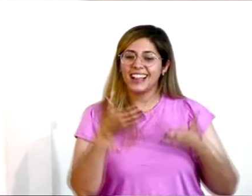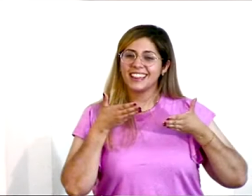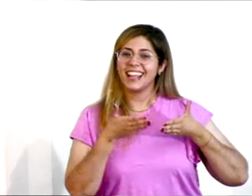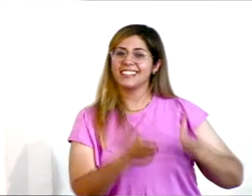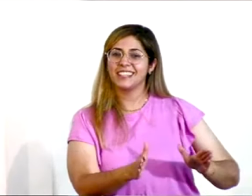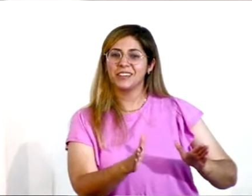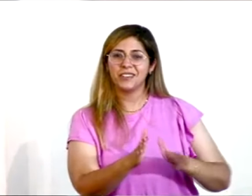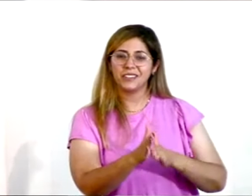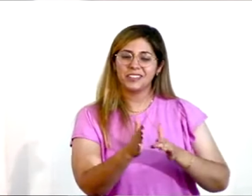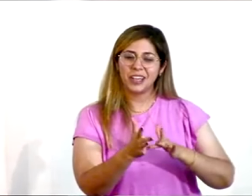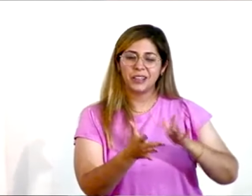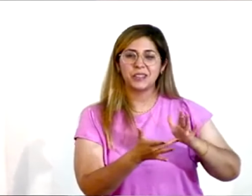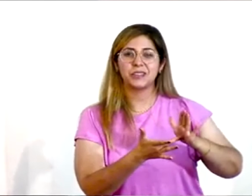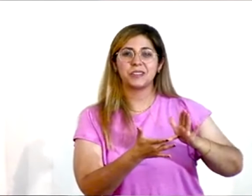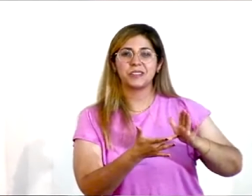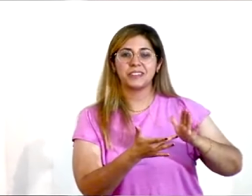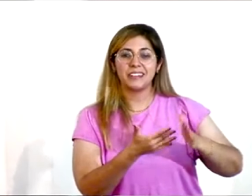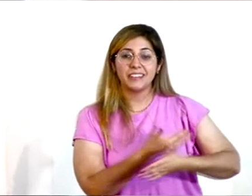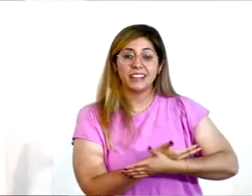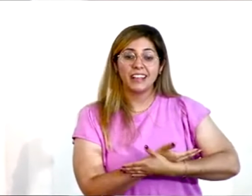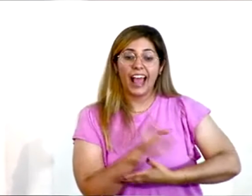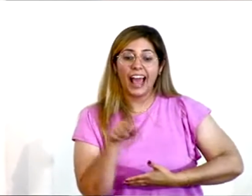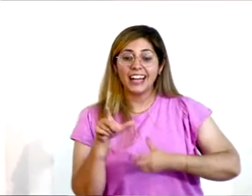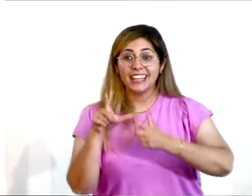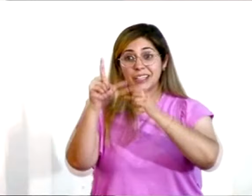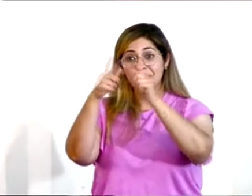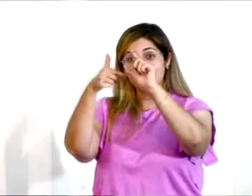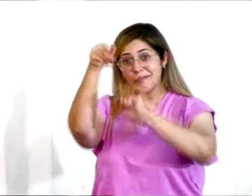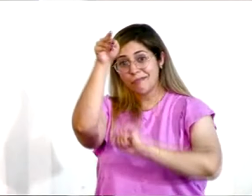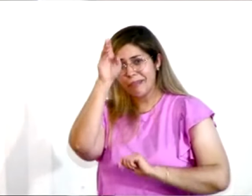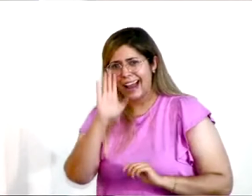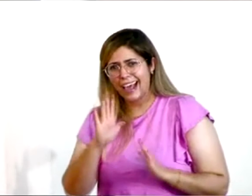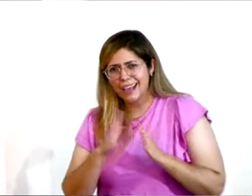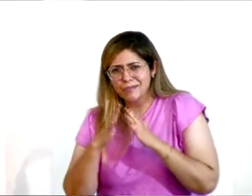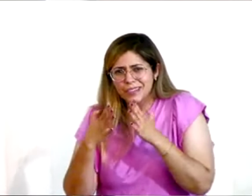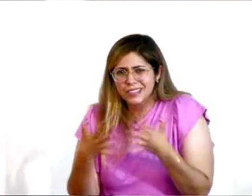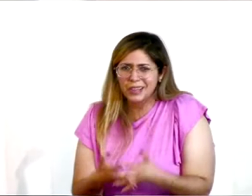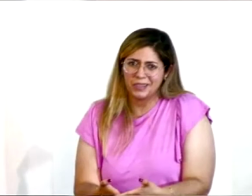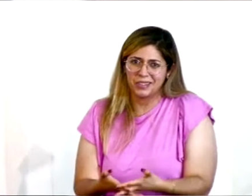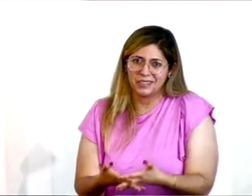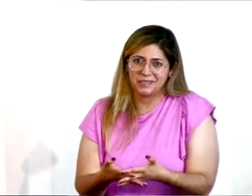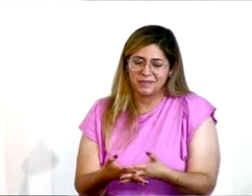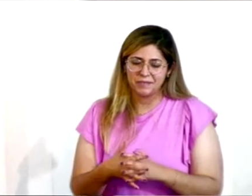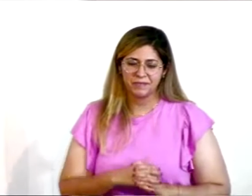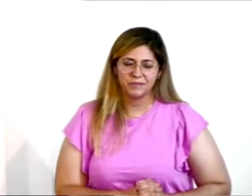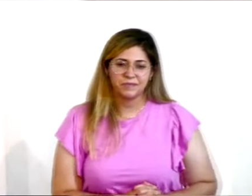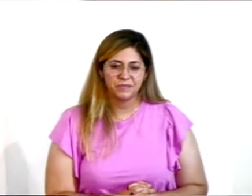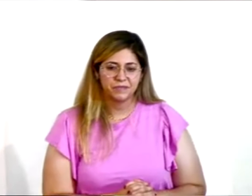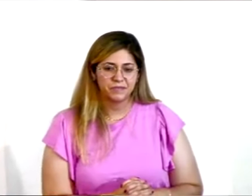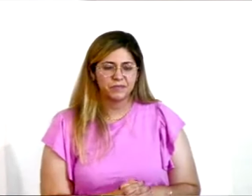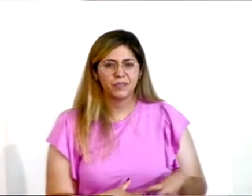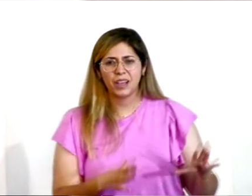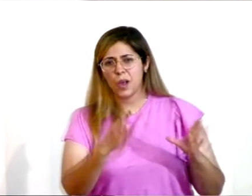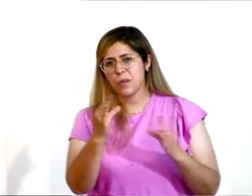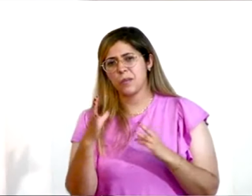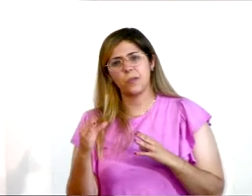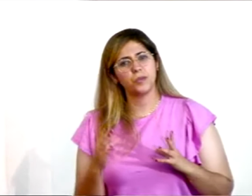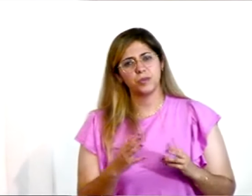Nasceu, viu? Nasceu ali, na manjedoura, ele está. Assim Deus usou muitas vezes, meus